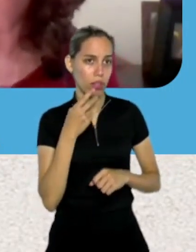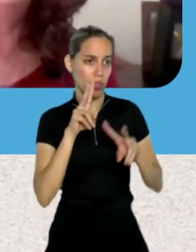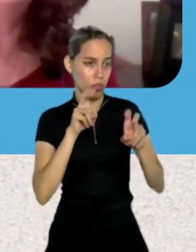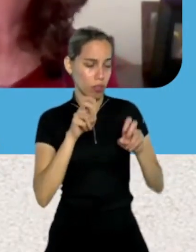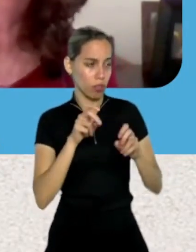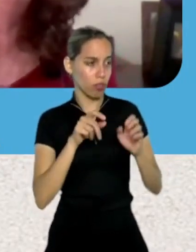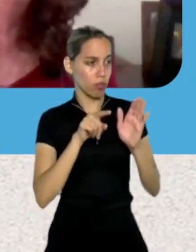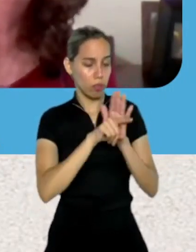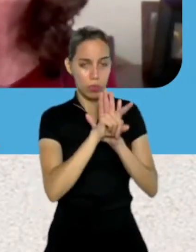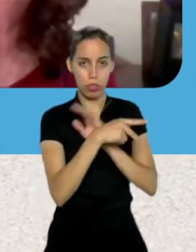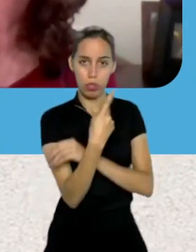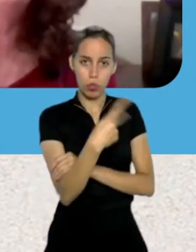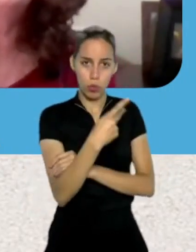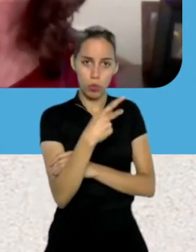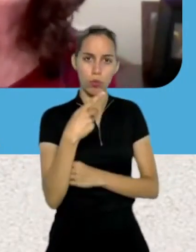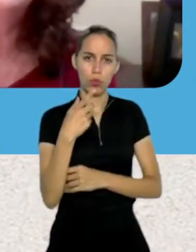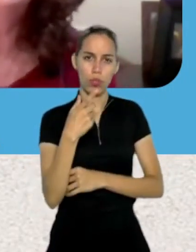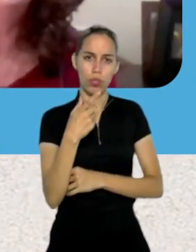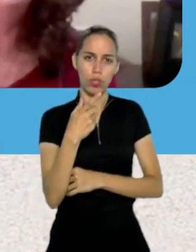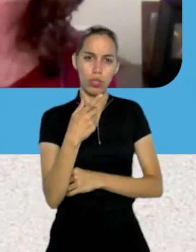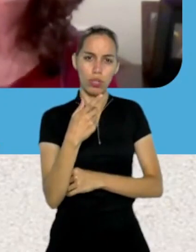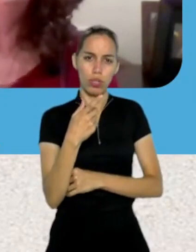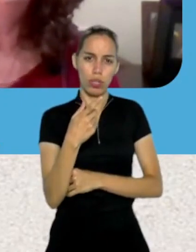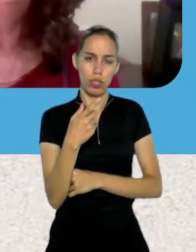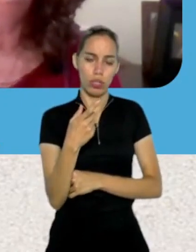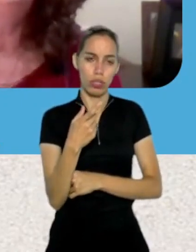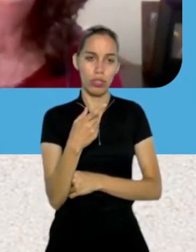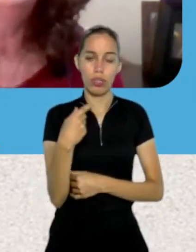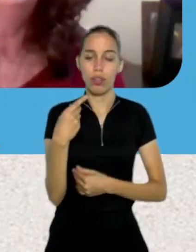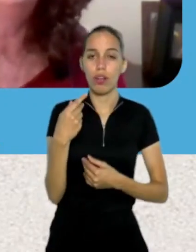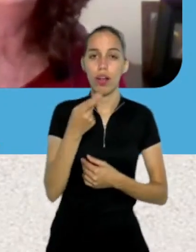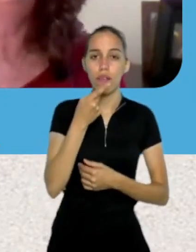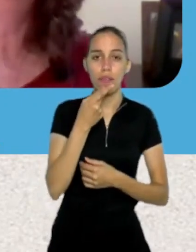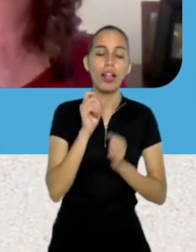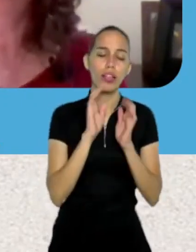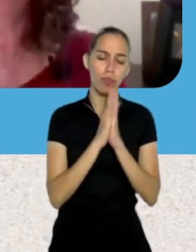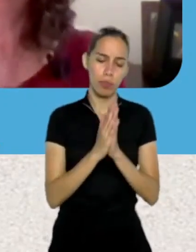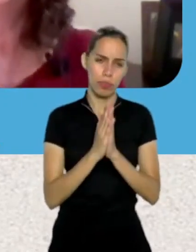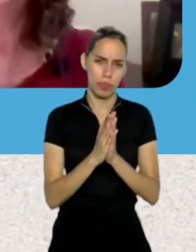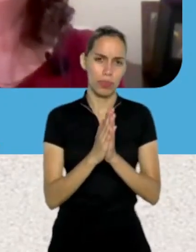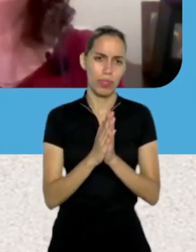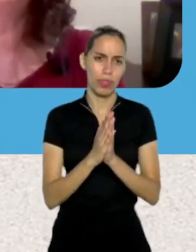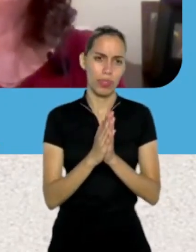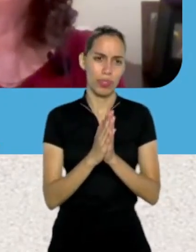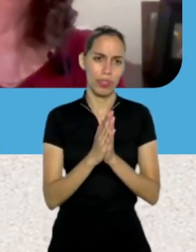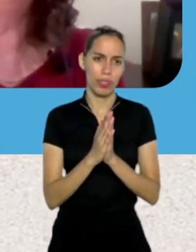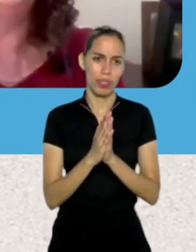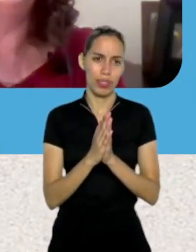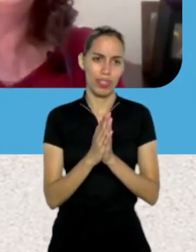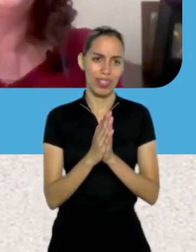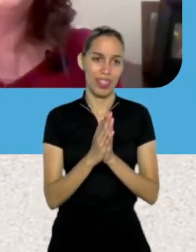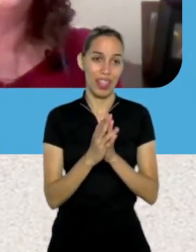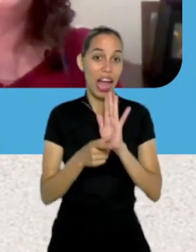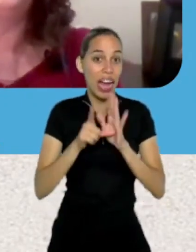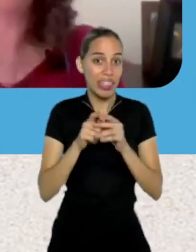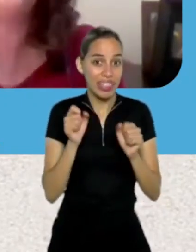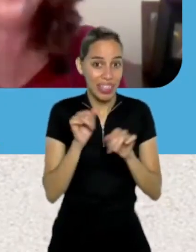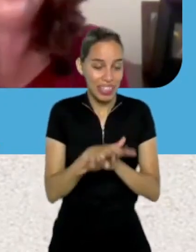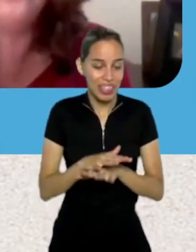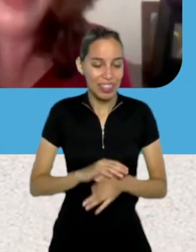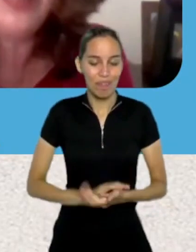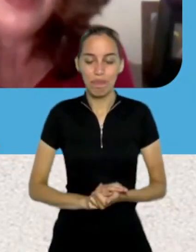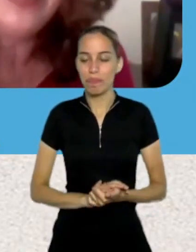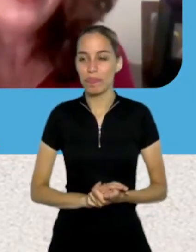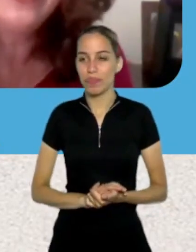que já resultou sim. em livros também, né? Fala, por favor. Desculpa Então, a ter literatura de... entrado antes, que é tanto assunto, né, Júnior, para a É,